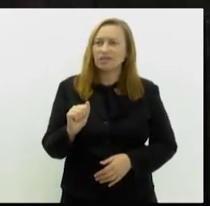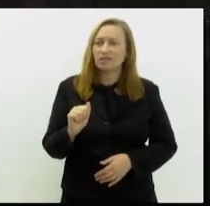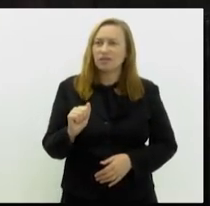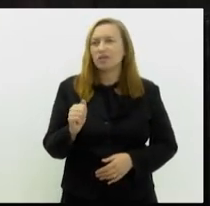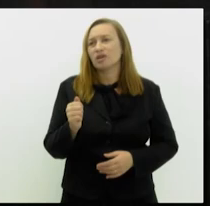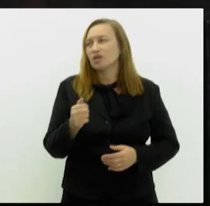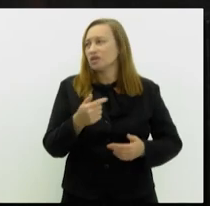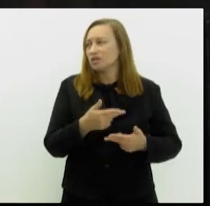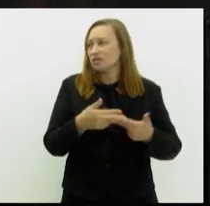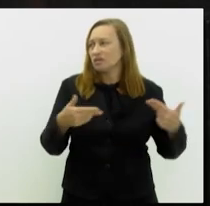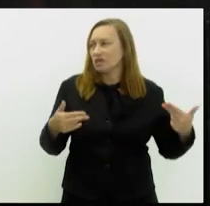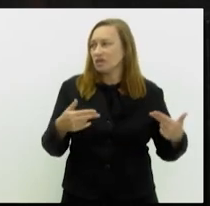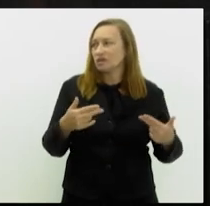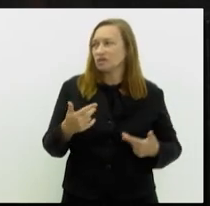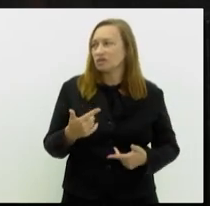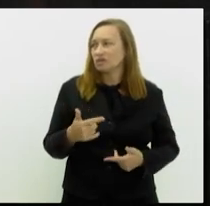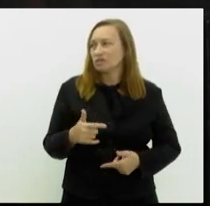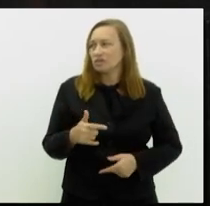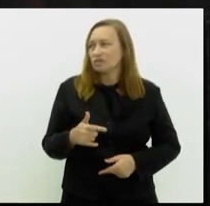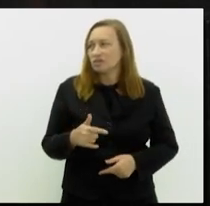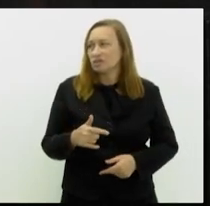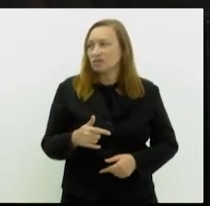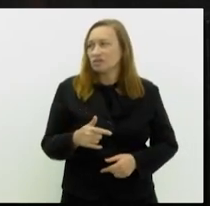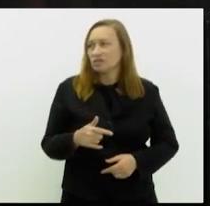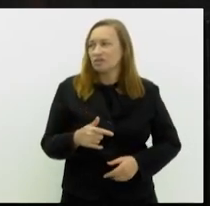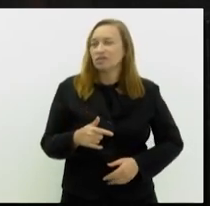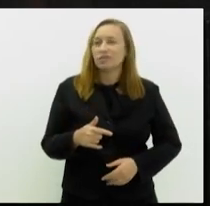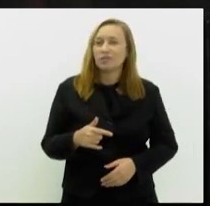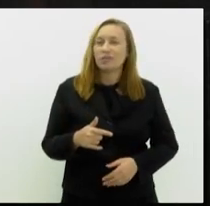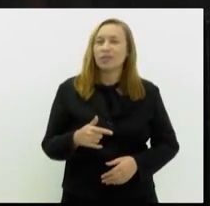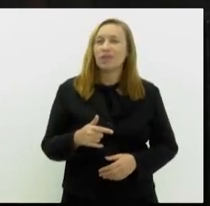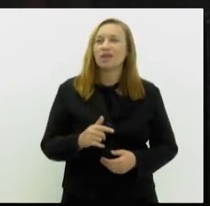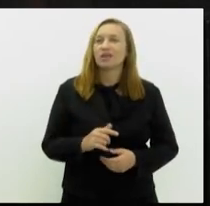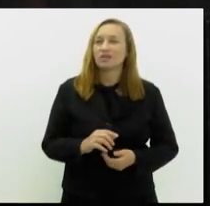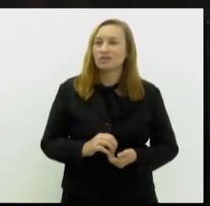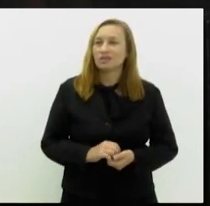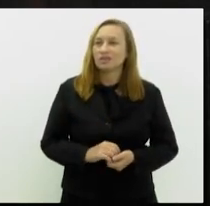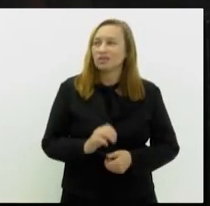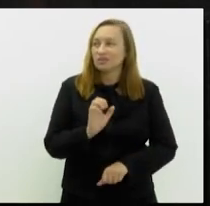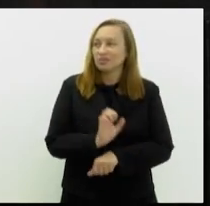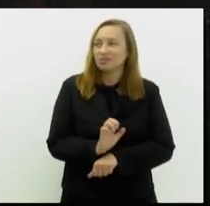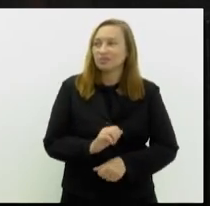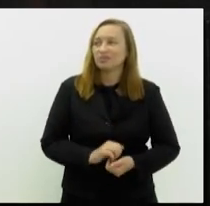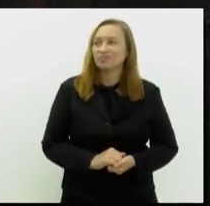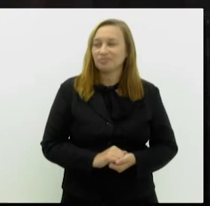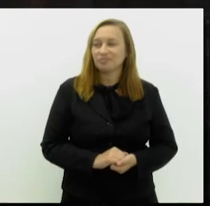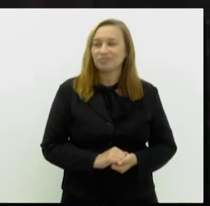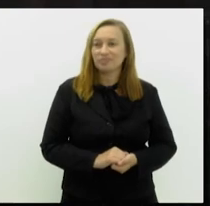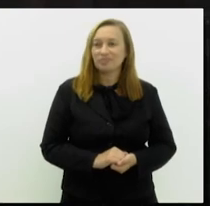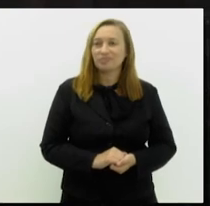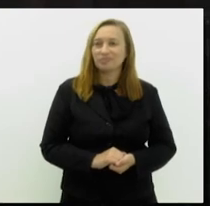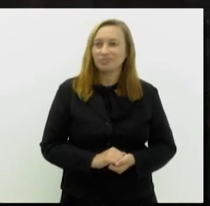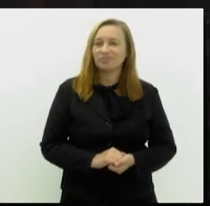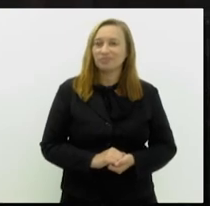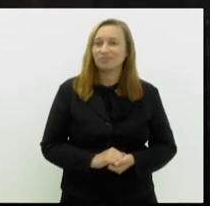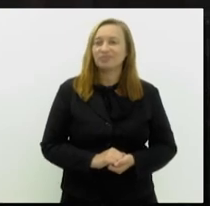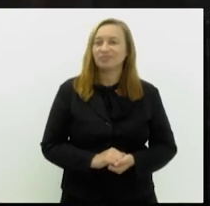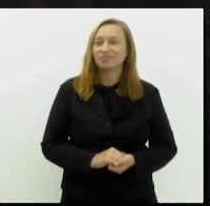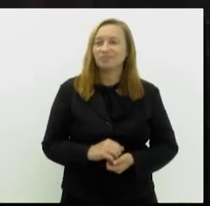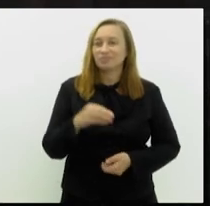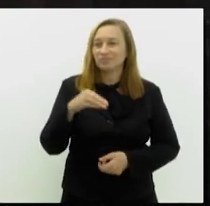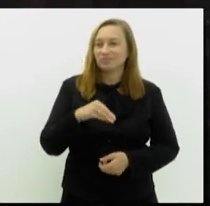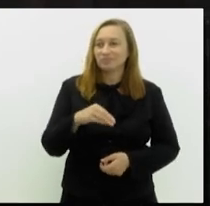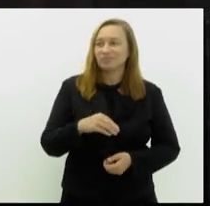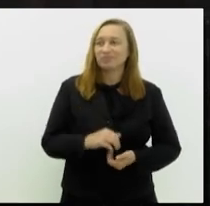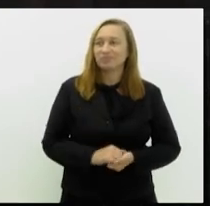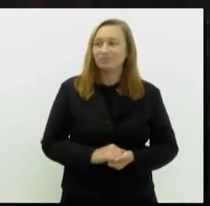outras pessoas trans e travestis do nosso Estado. Por fim, quero usar aqui os últimos minutos que me resta para